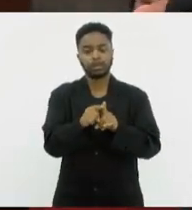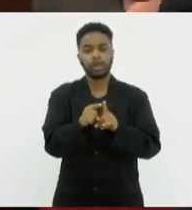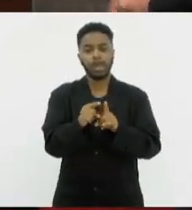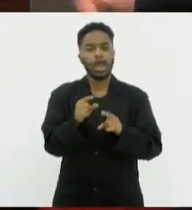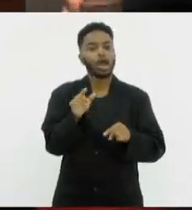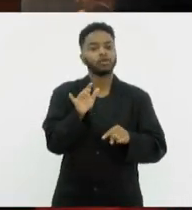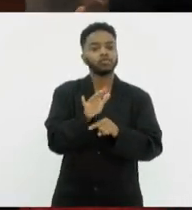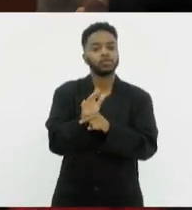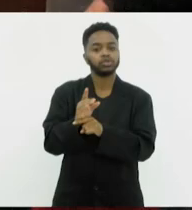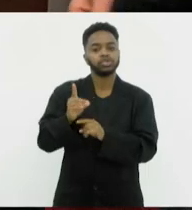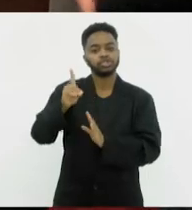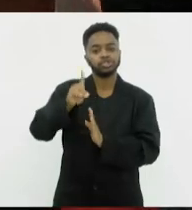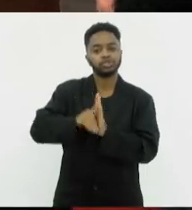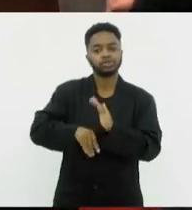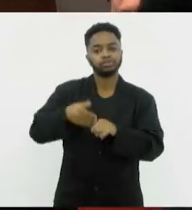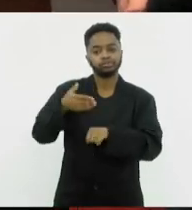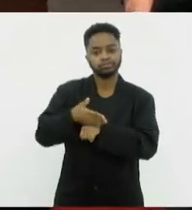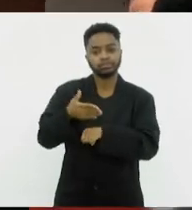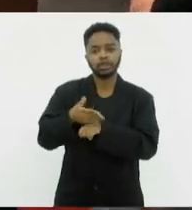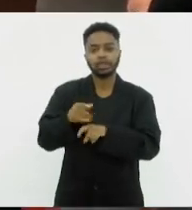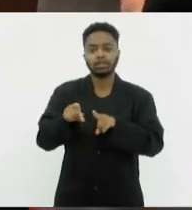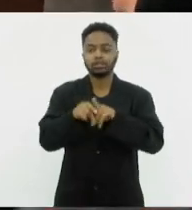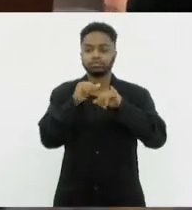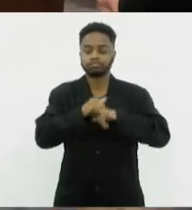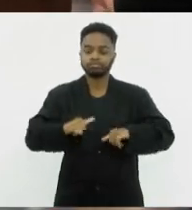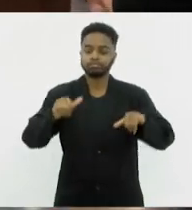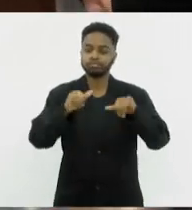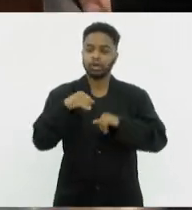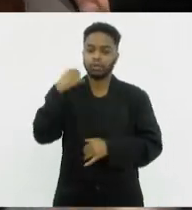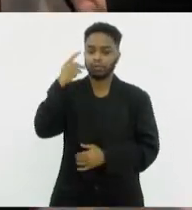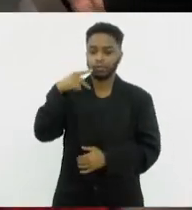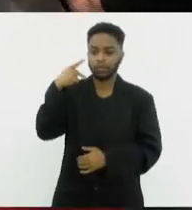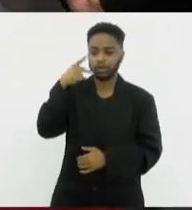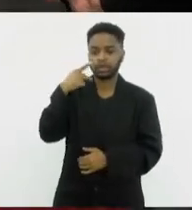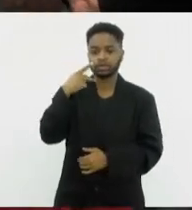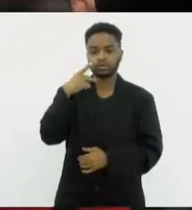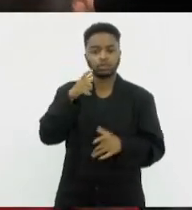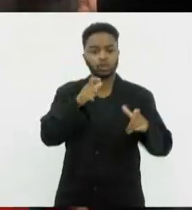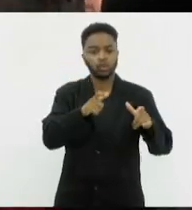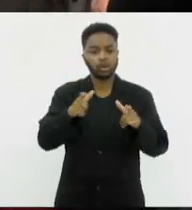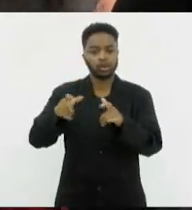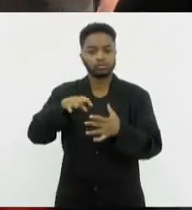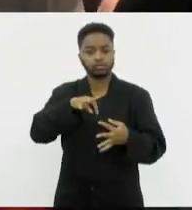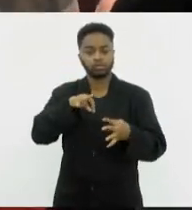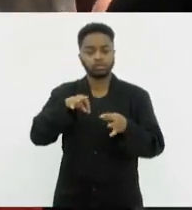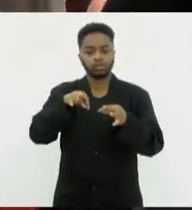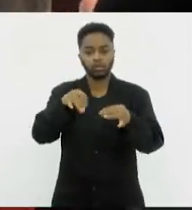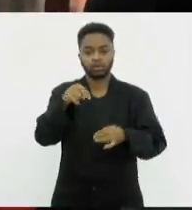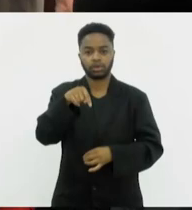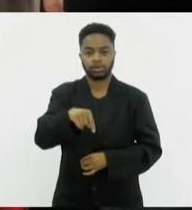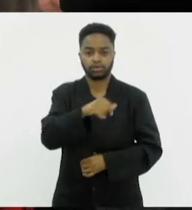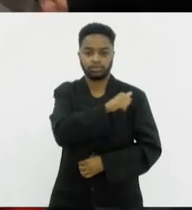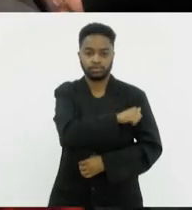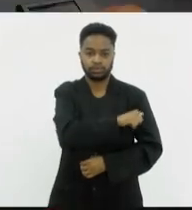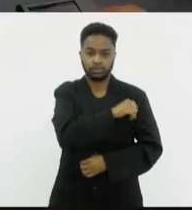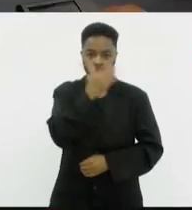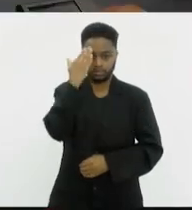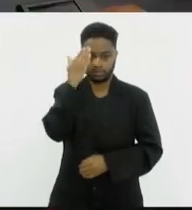o direito de manifestação política em todos os estados, em todos os lugares do nosso Estado. Obrigada, presidente.